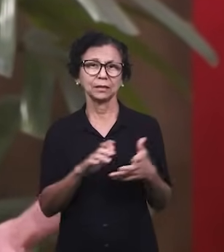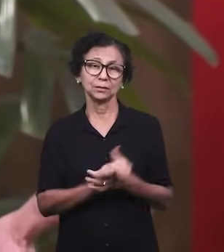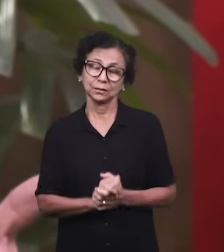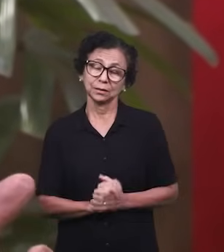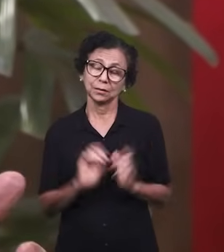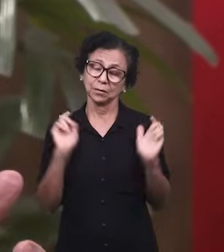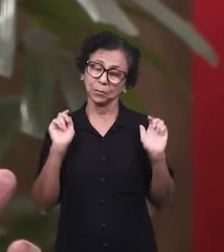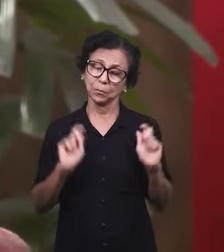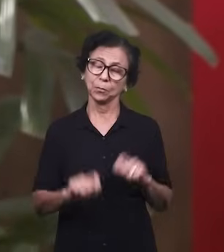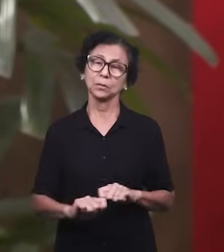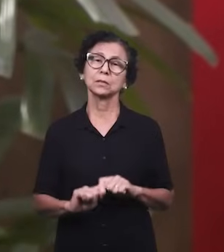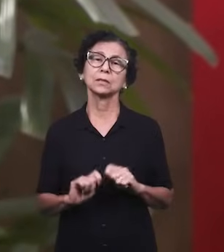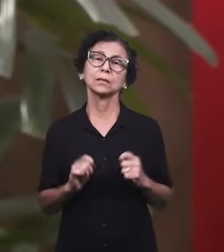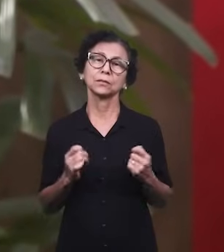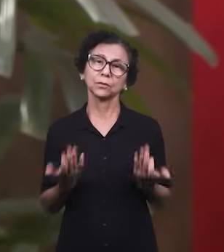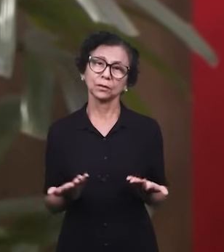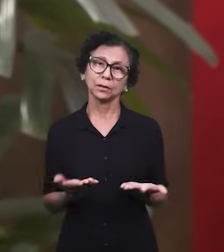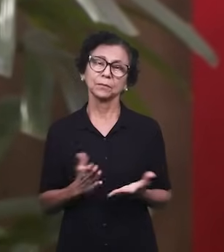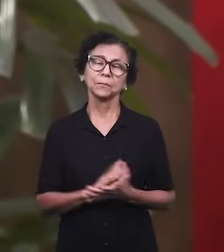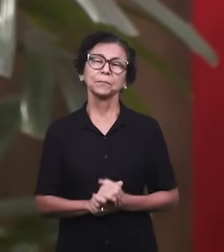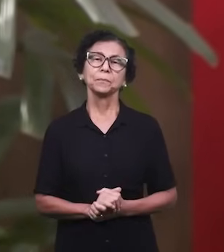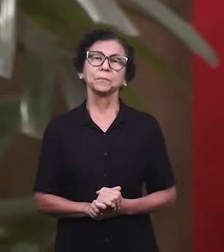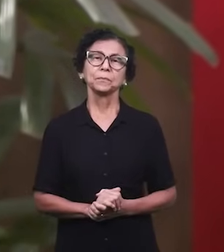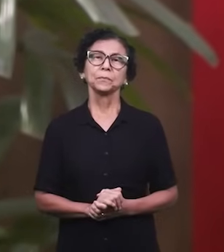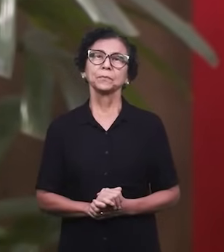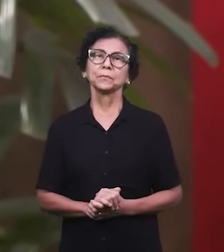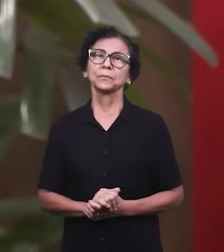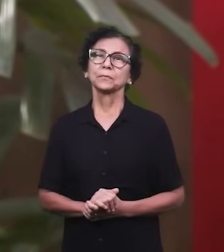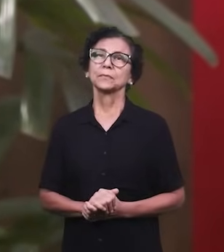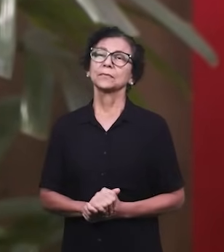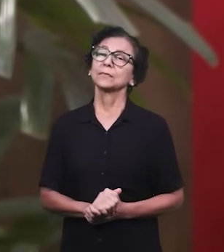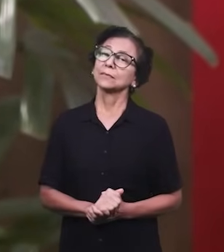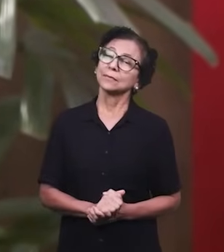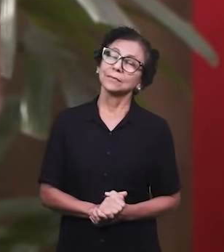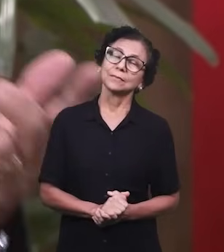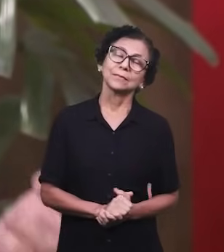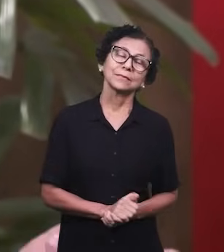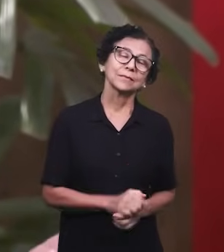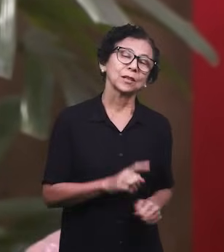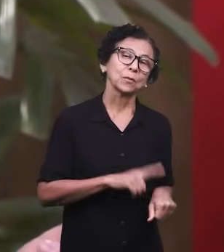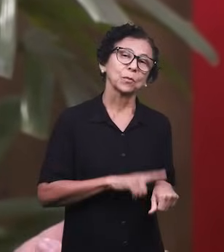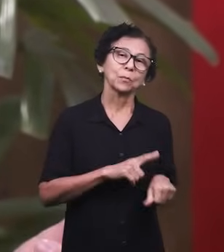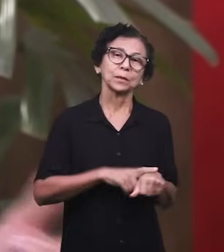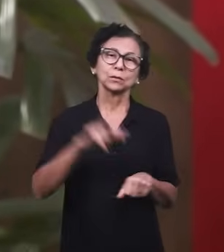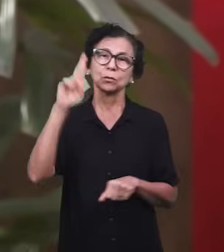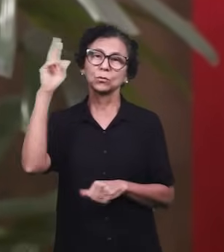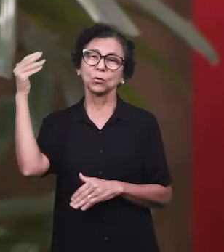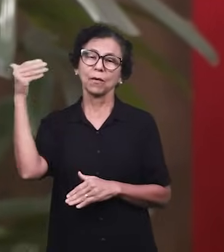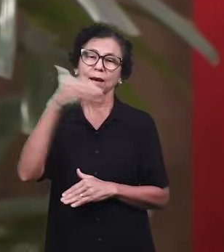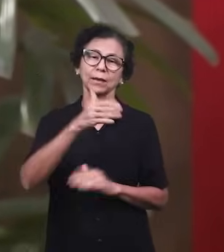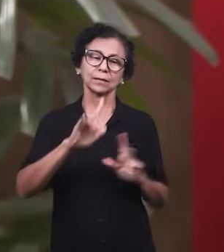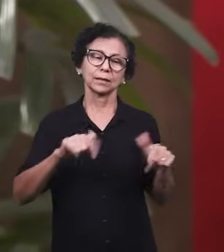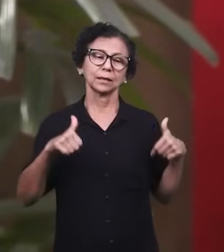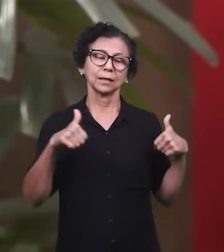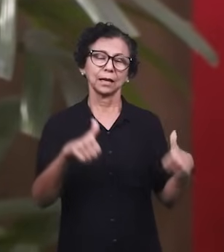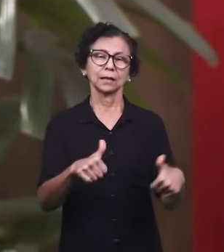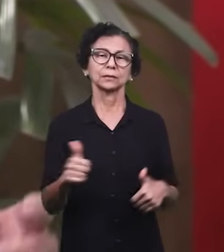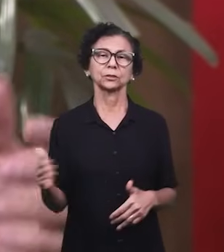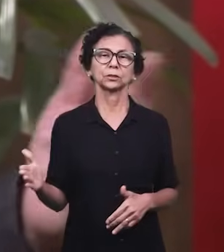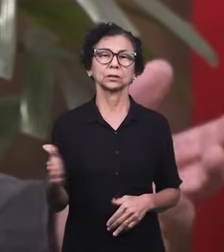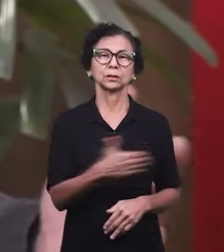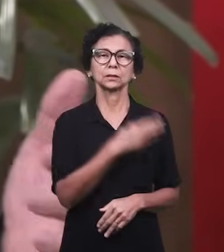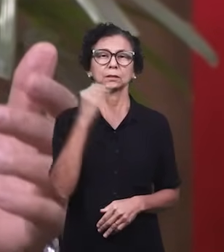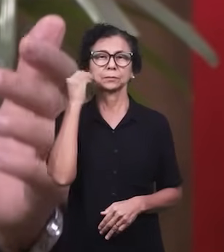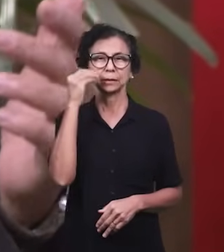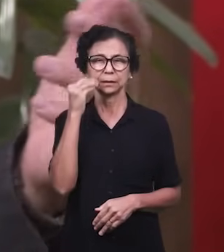também é sujeito à falibilidade. Essa hora aí é a hora que o Senhor opera. Eu me lembro de uma situação